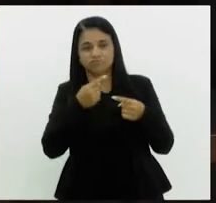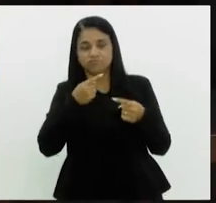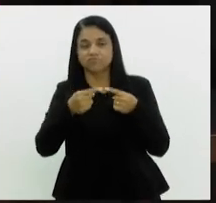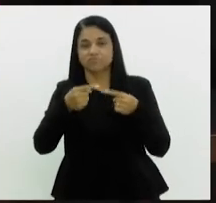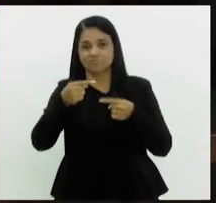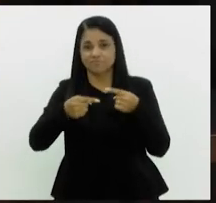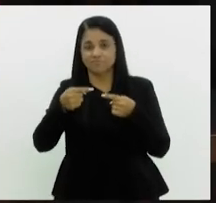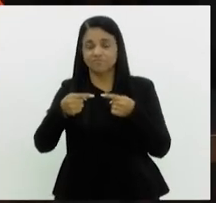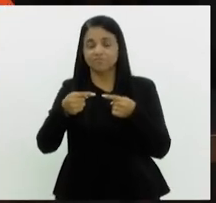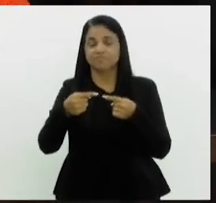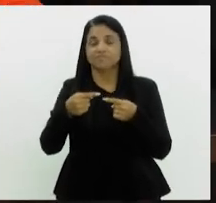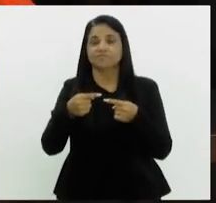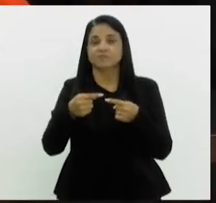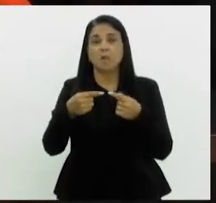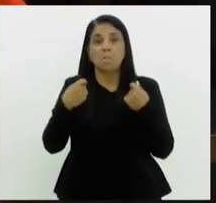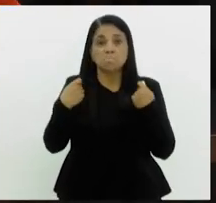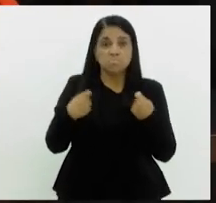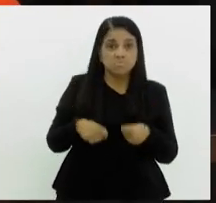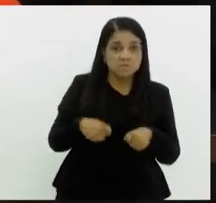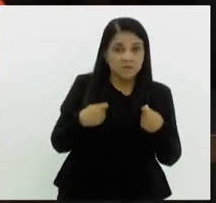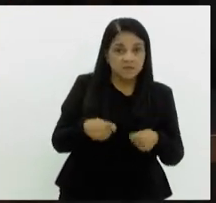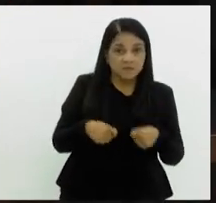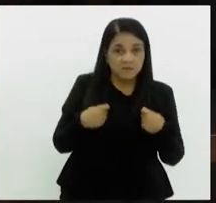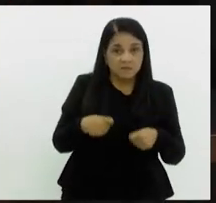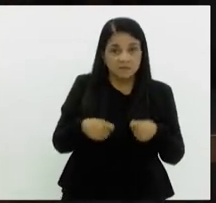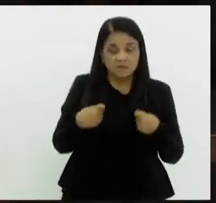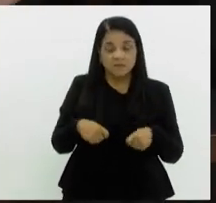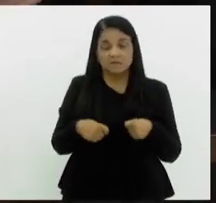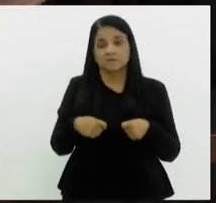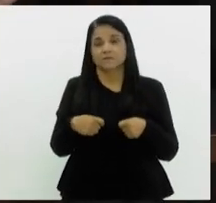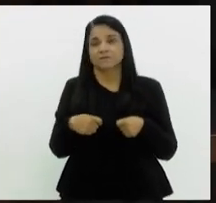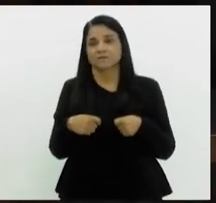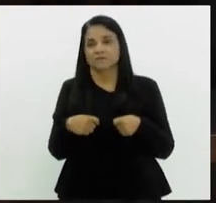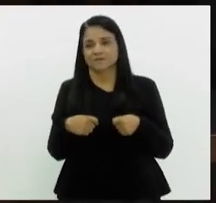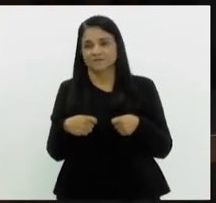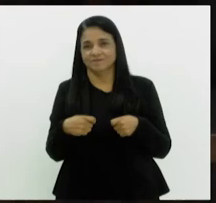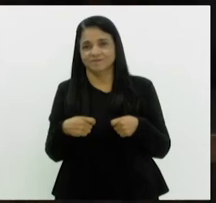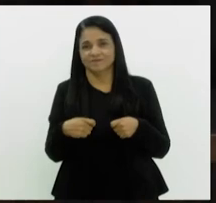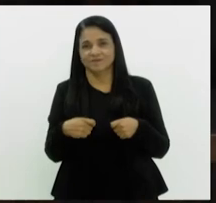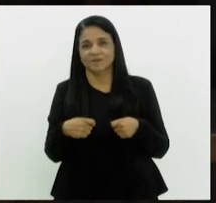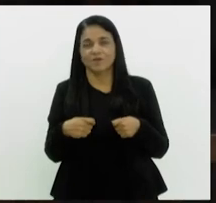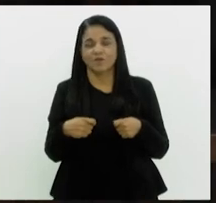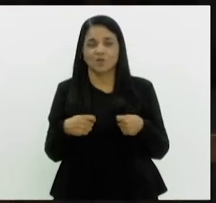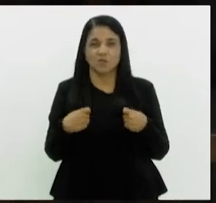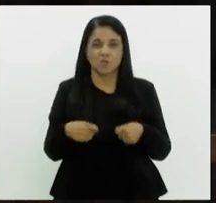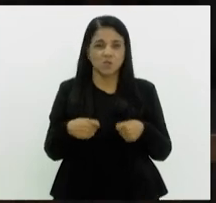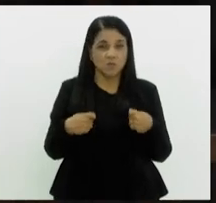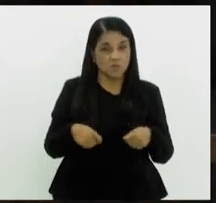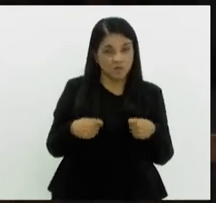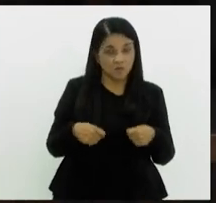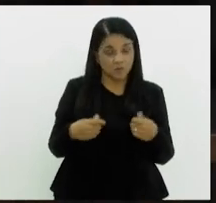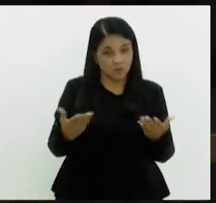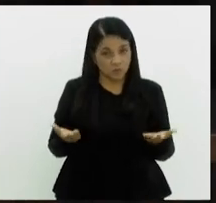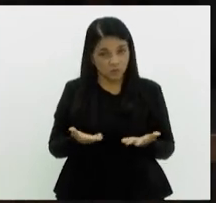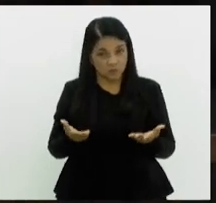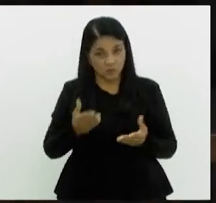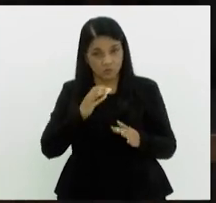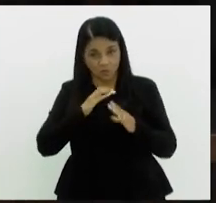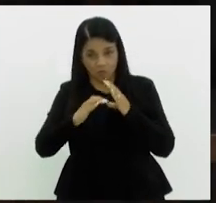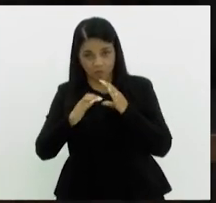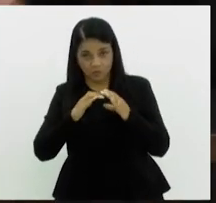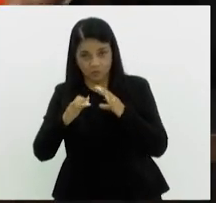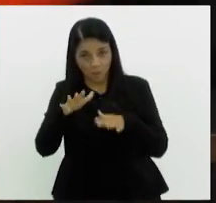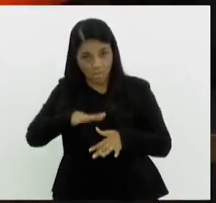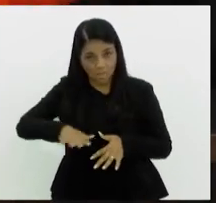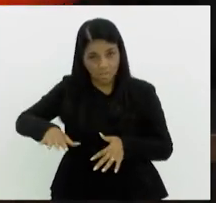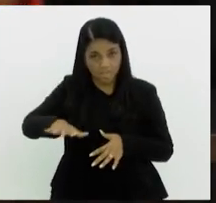fala que precisamos sair dos meios que dizem os grandes meios de comunicação, a